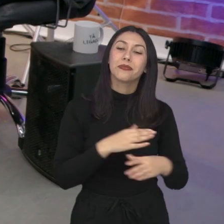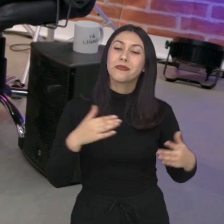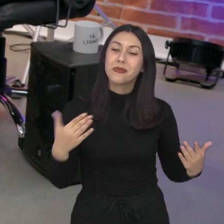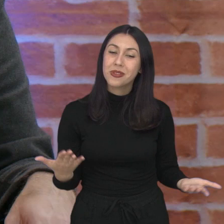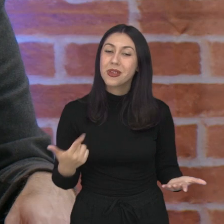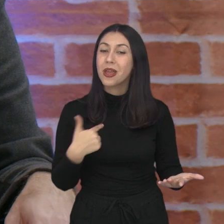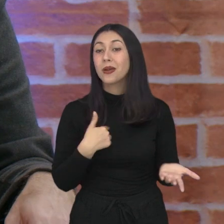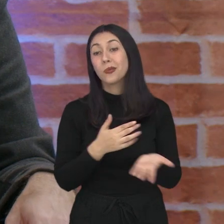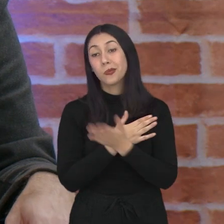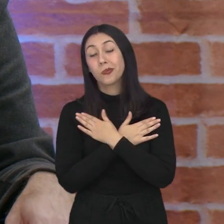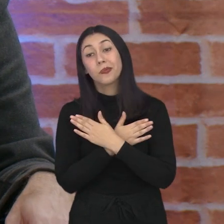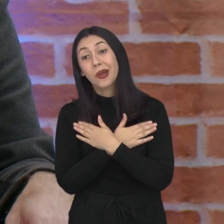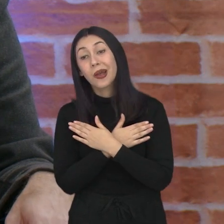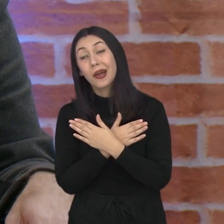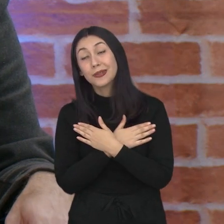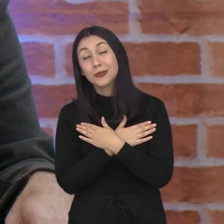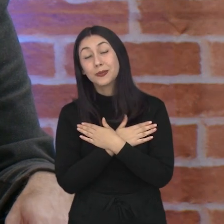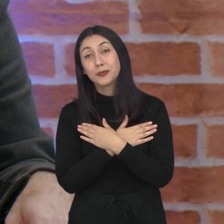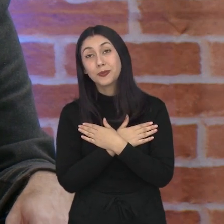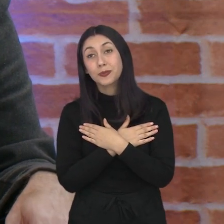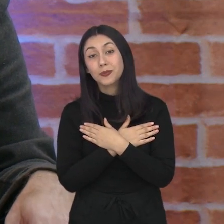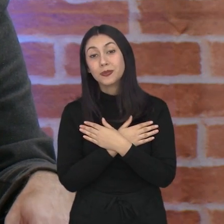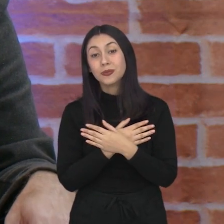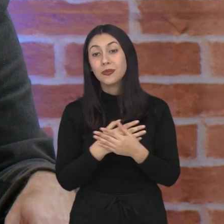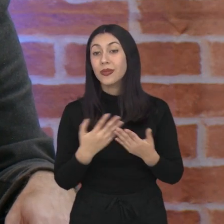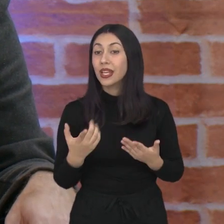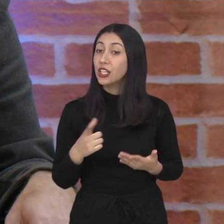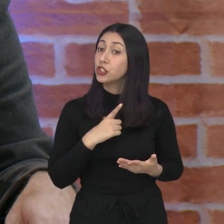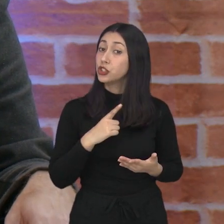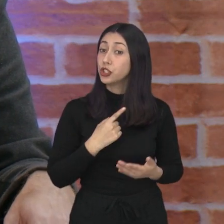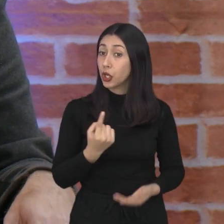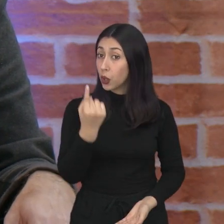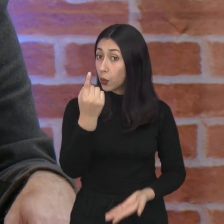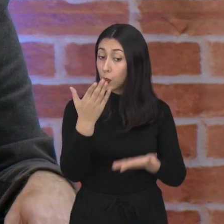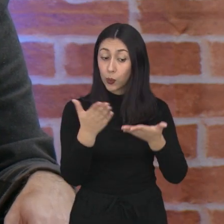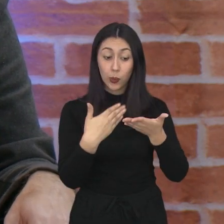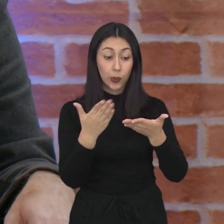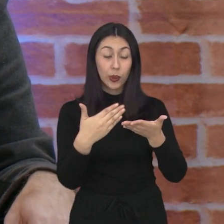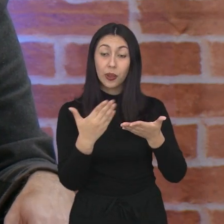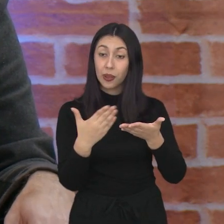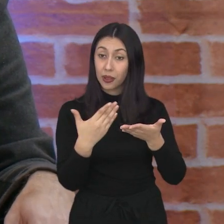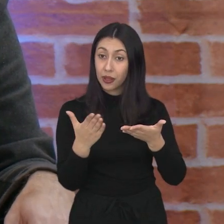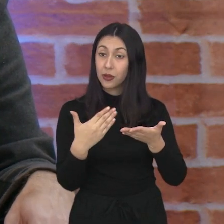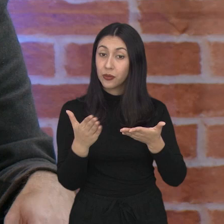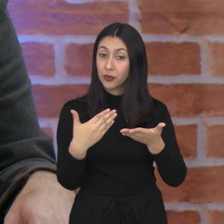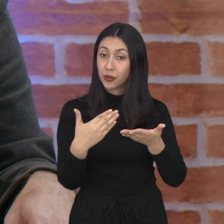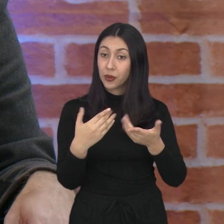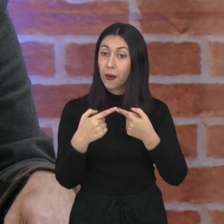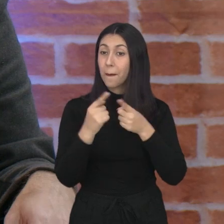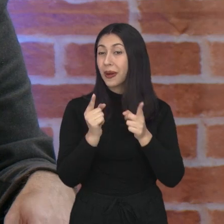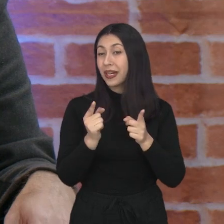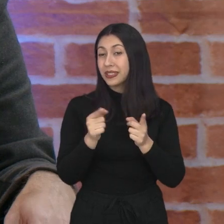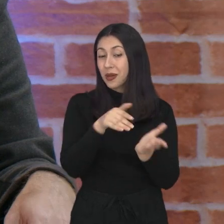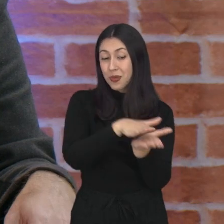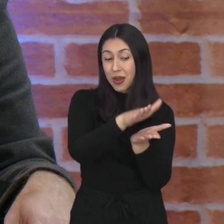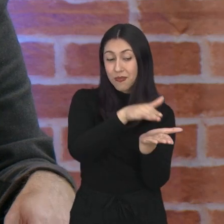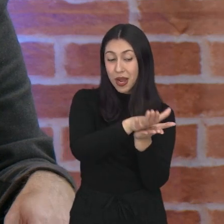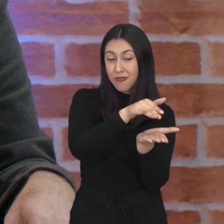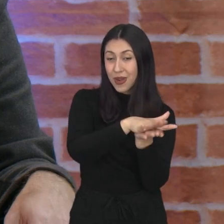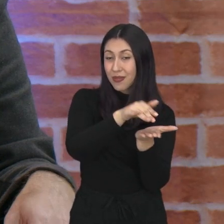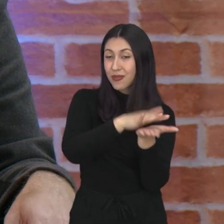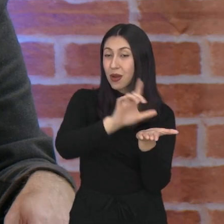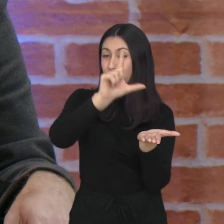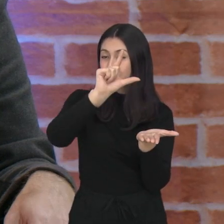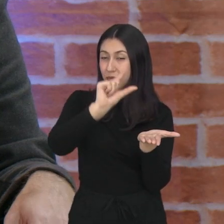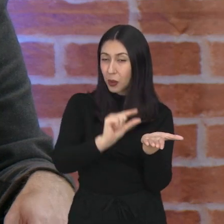tava desempregado e eu tinha um dos livros ali e era uma tiragem bem baixa, o primeiro livro, né? Era